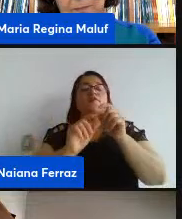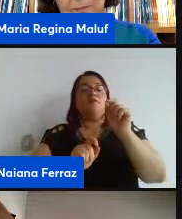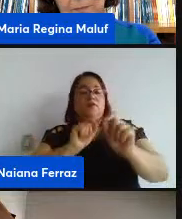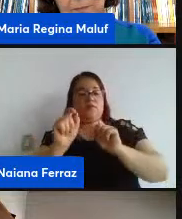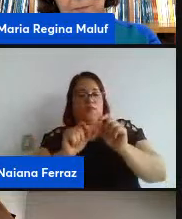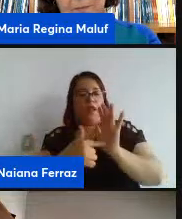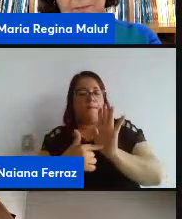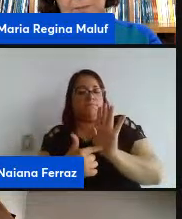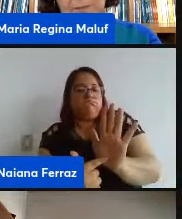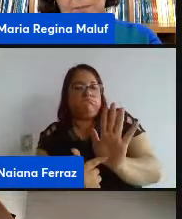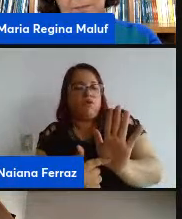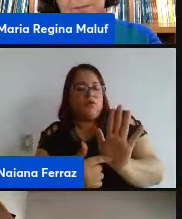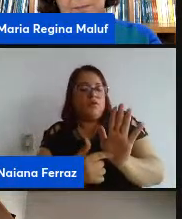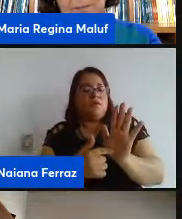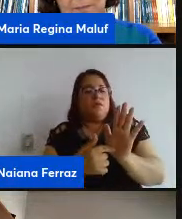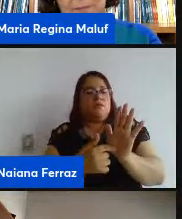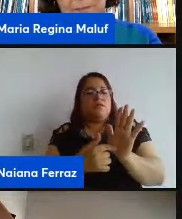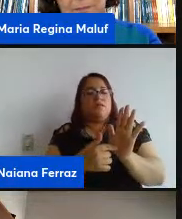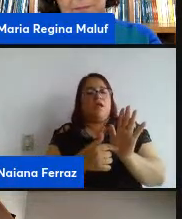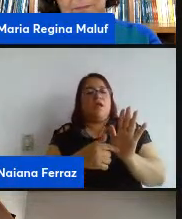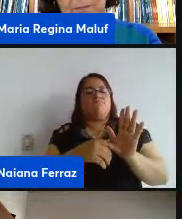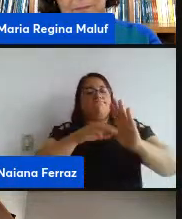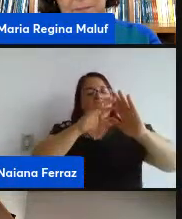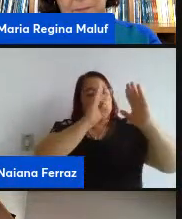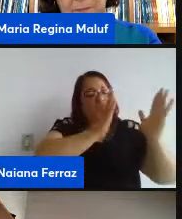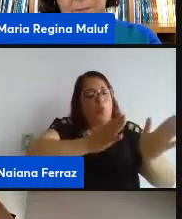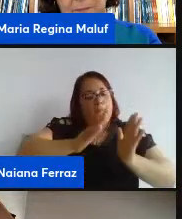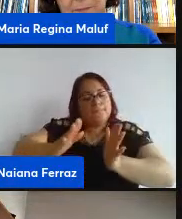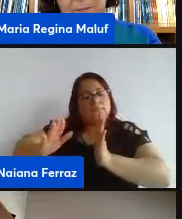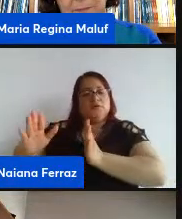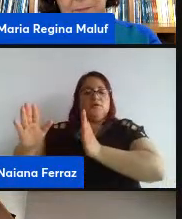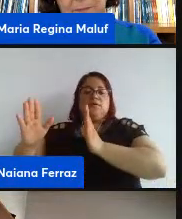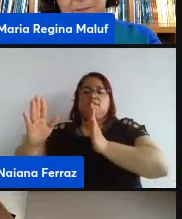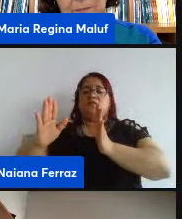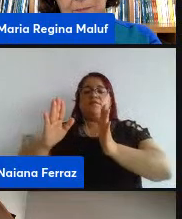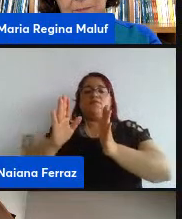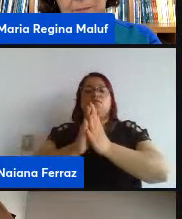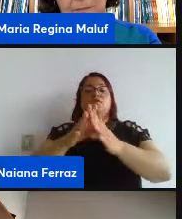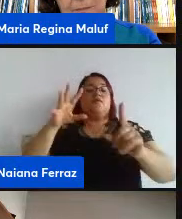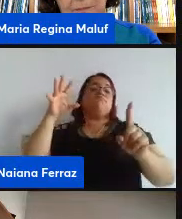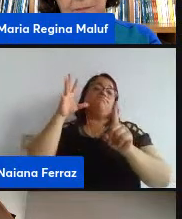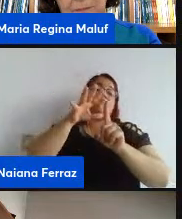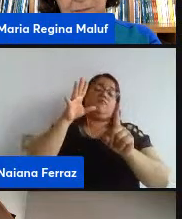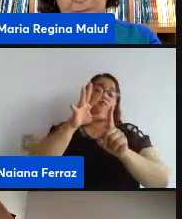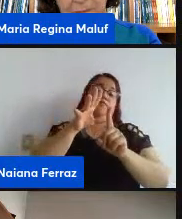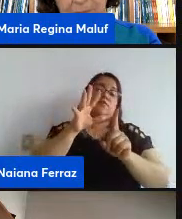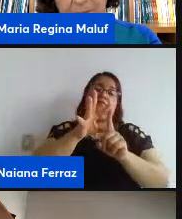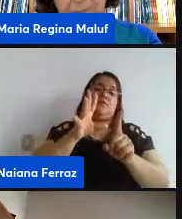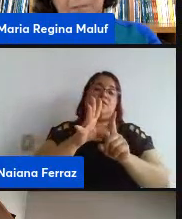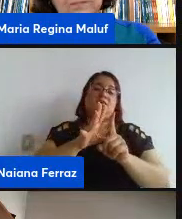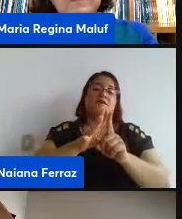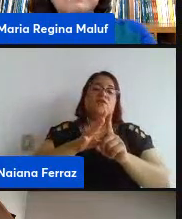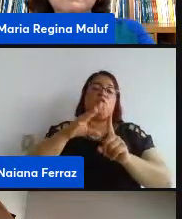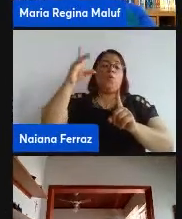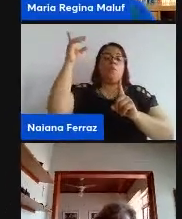alguns processos de processamento que são afetados por deficiências